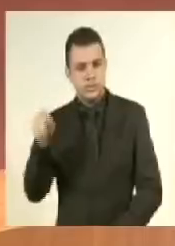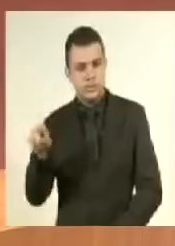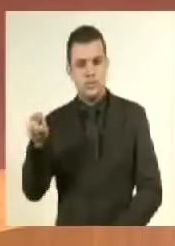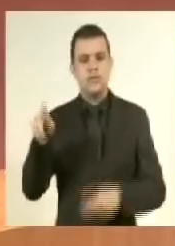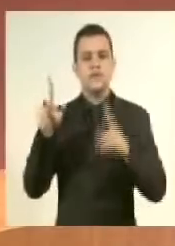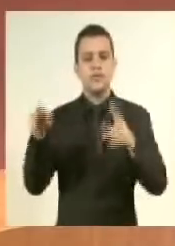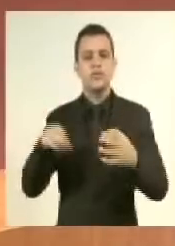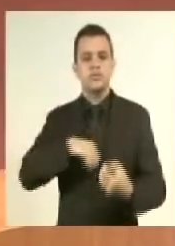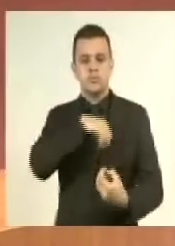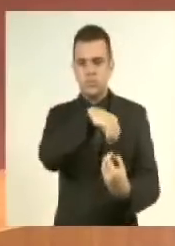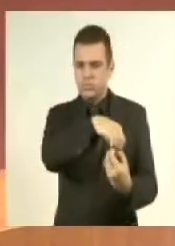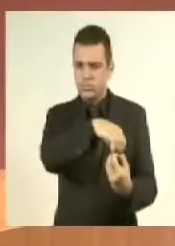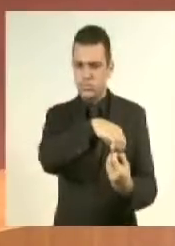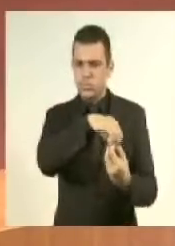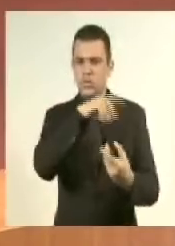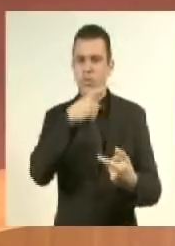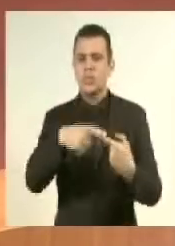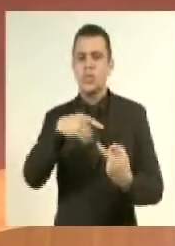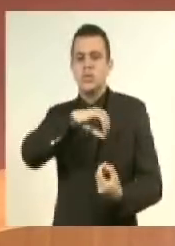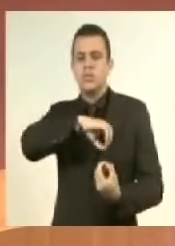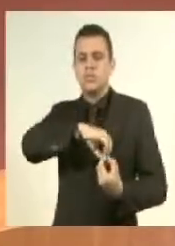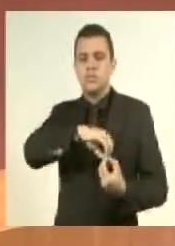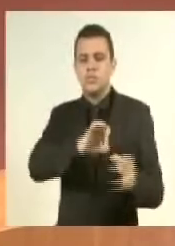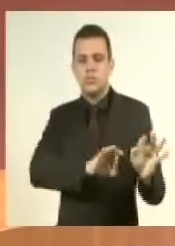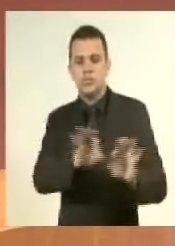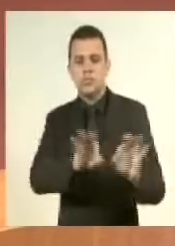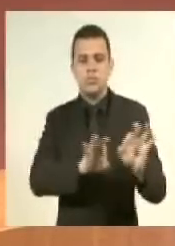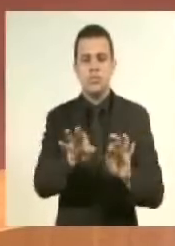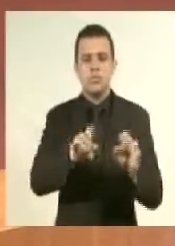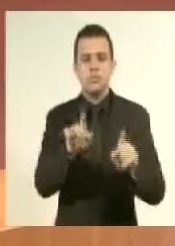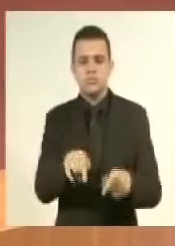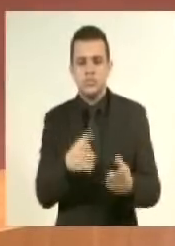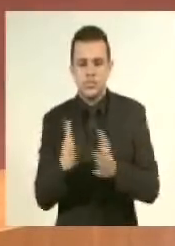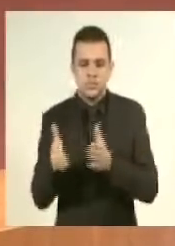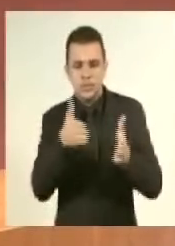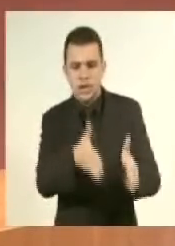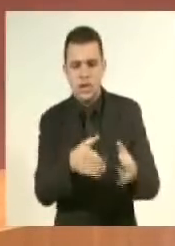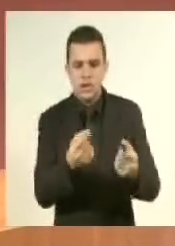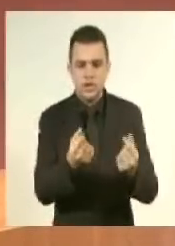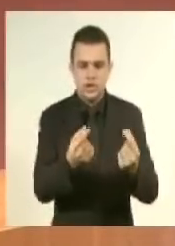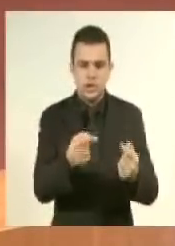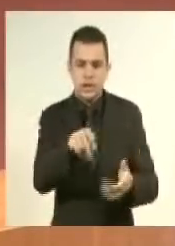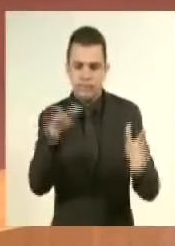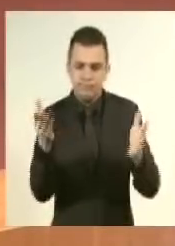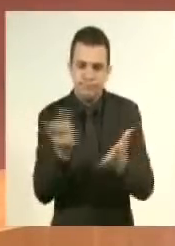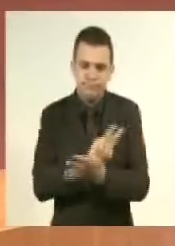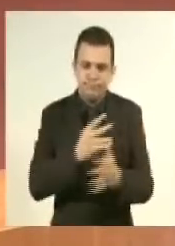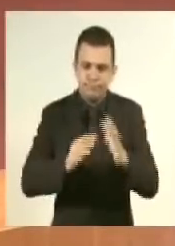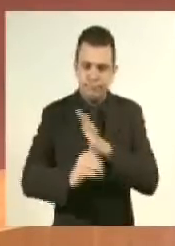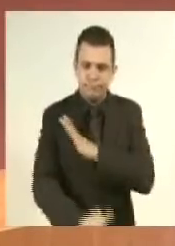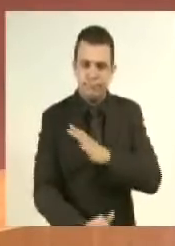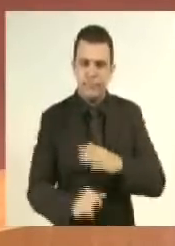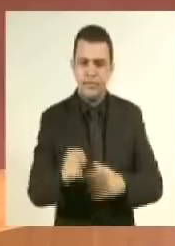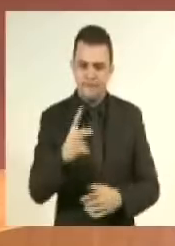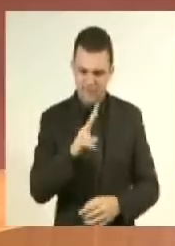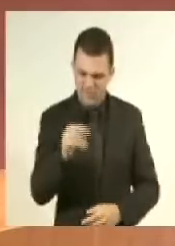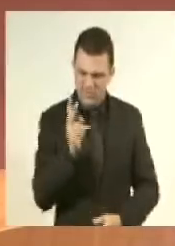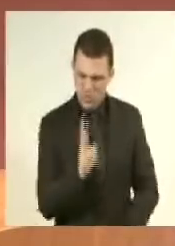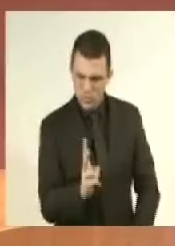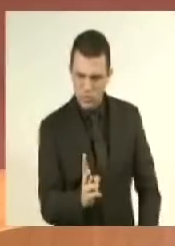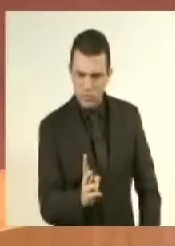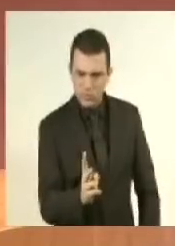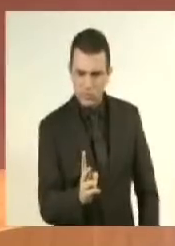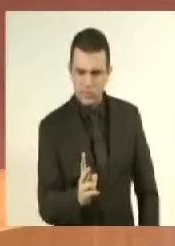Detran, direcionando o dinheiro, praticando esse crime, que acham que vai ficar por isso mesmo? O